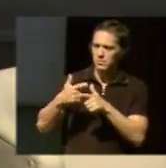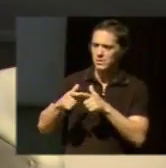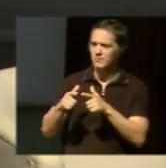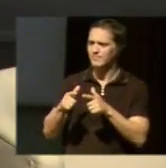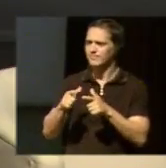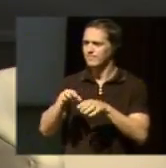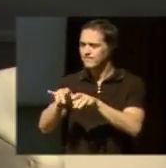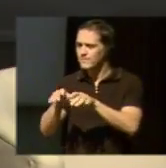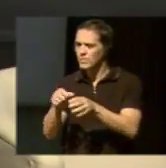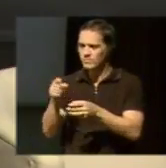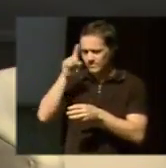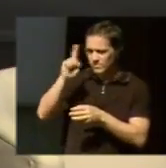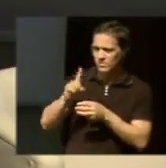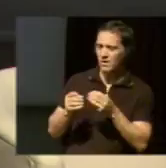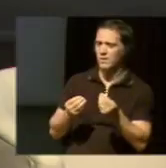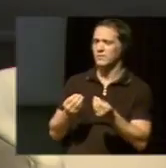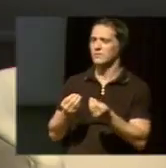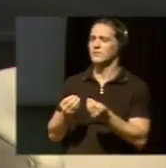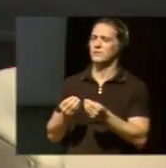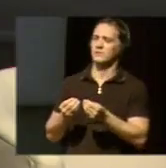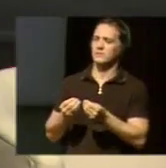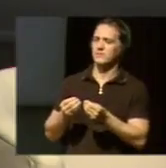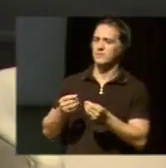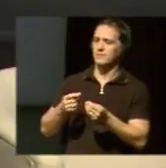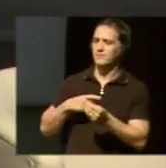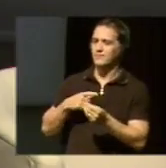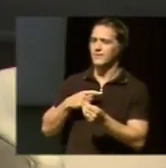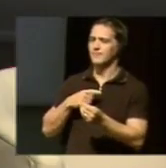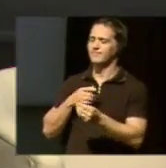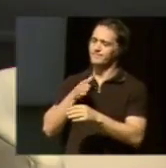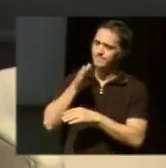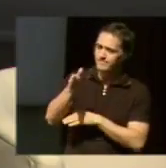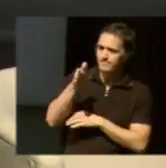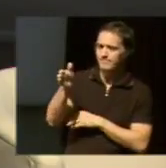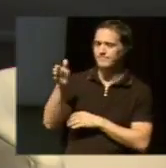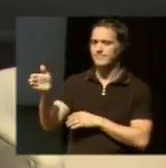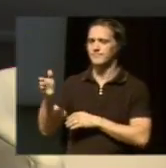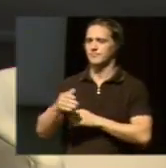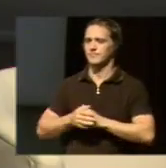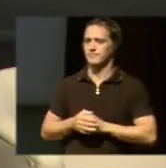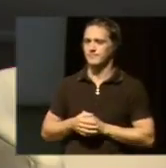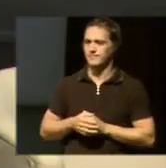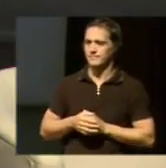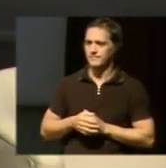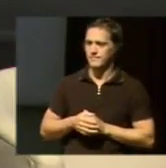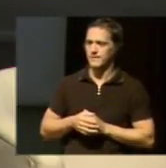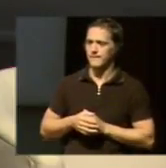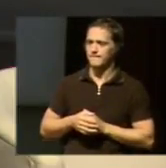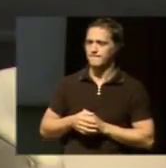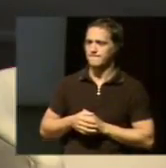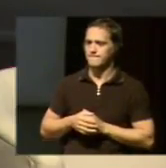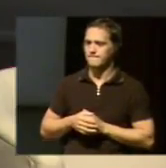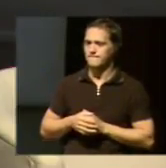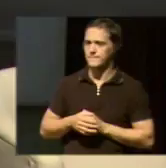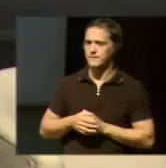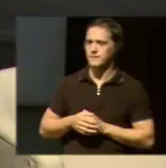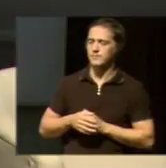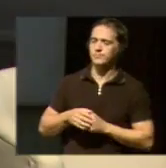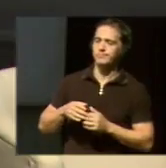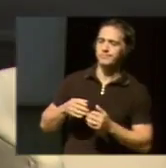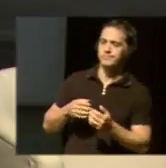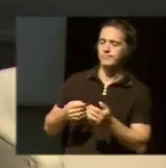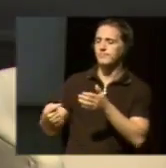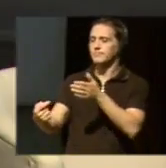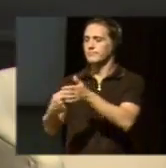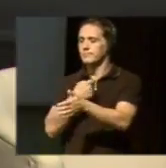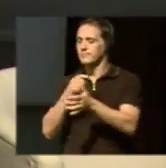computador, que tem caminhos curtos para chegar lá. Então, precisamos sempre da possibilidade de uma consulta uma